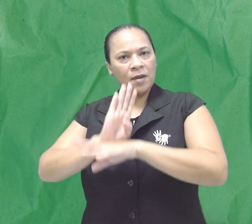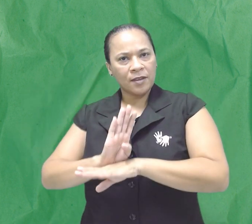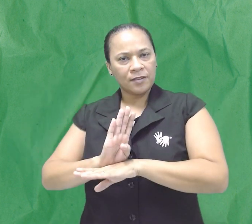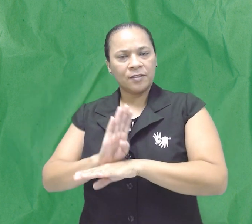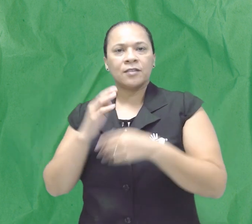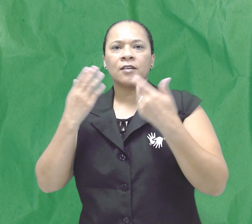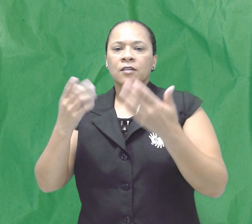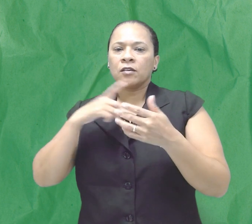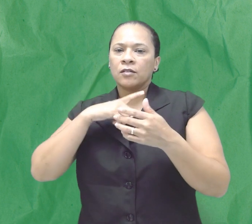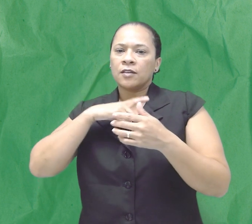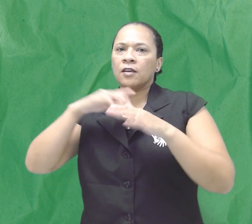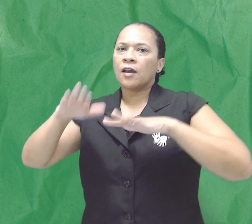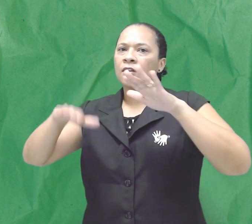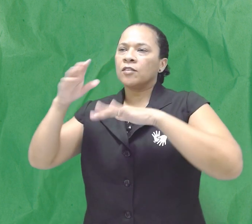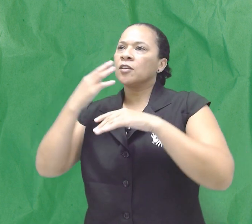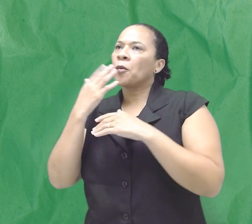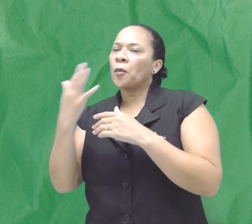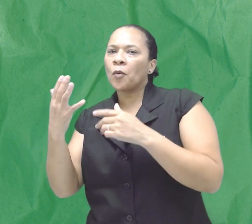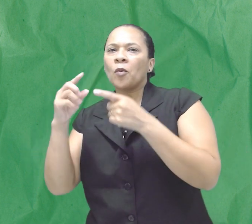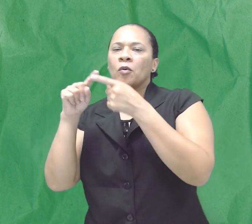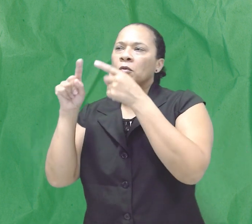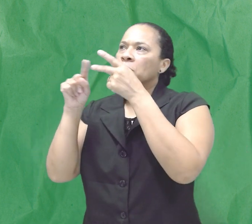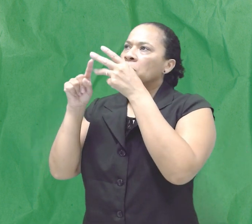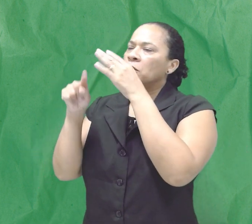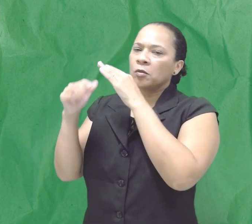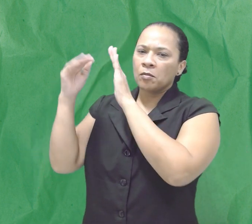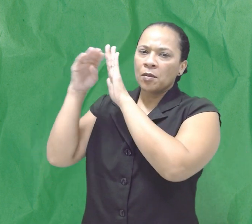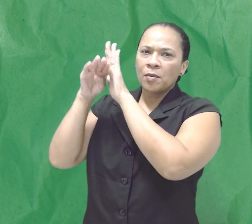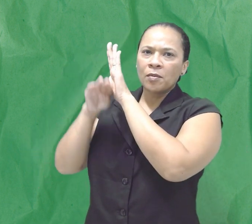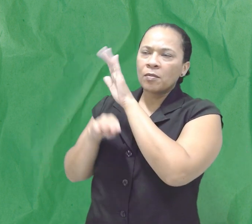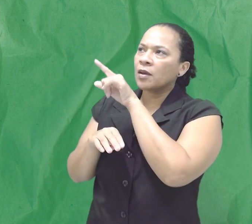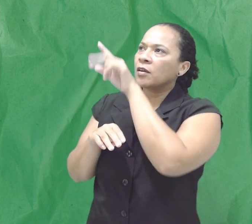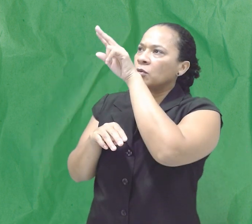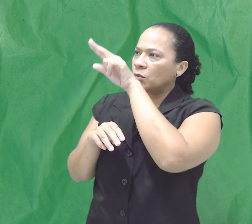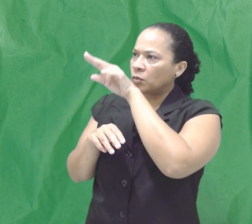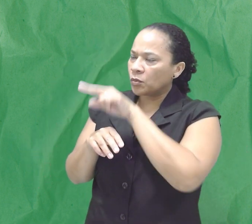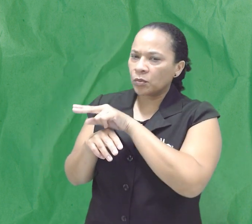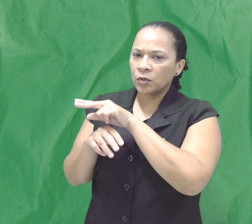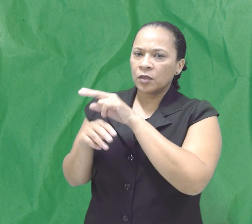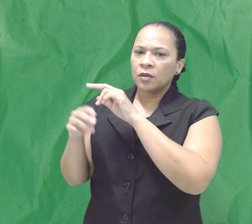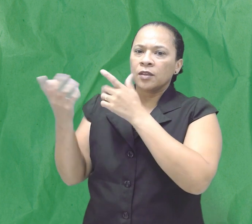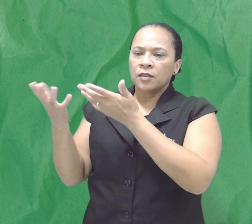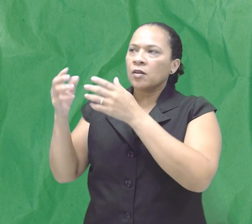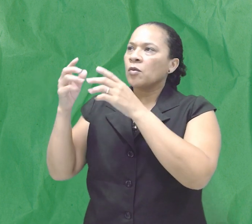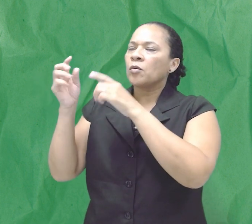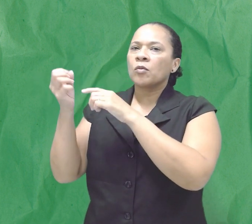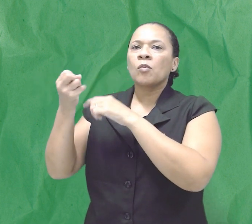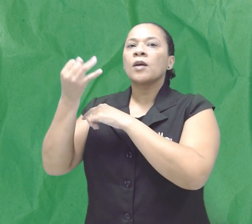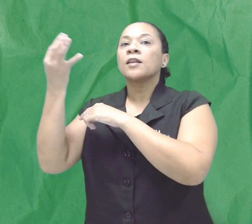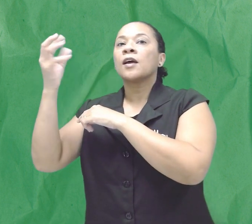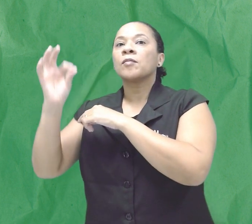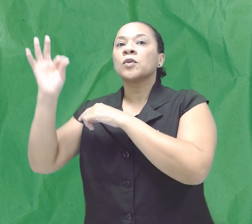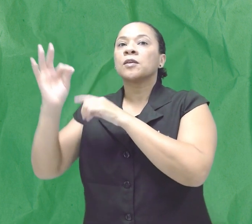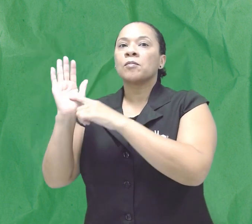ter alguns indicadores, né, como a fenolftaleína, papel de tornassol e entre outros, né? E o que